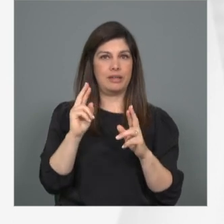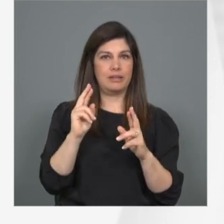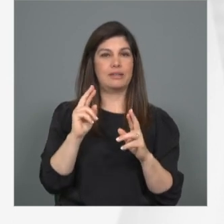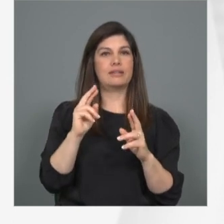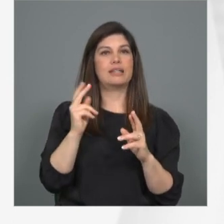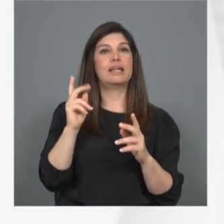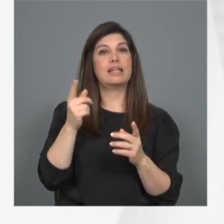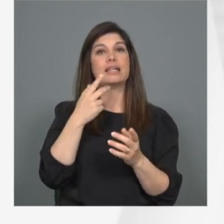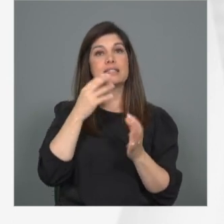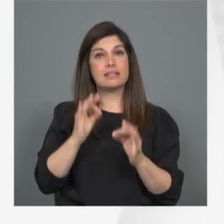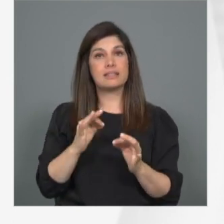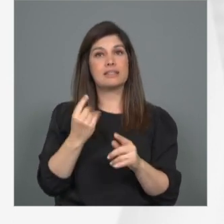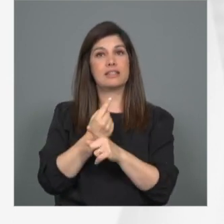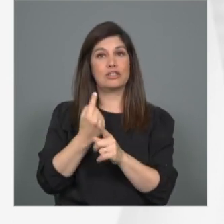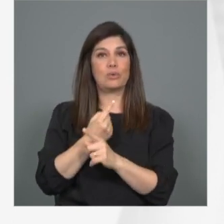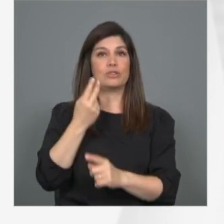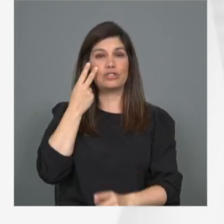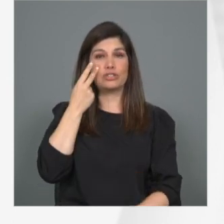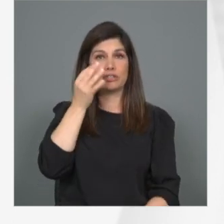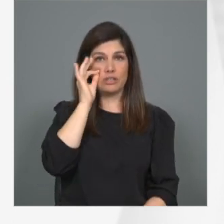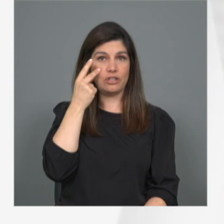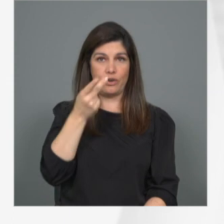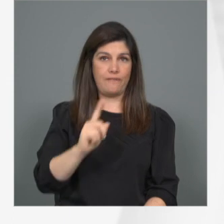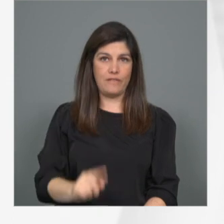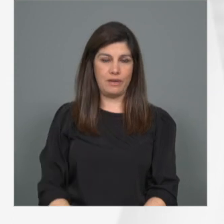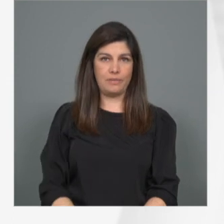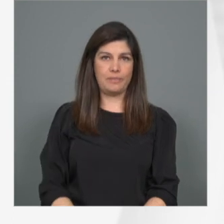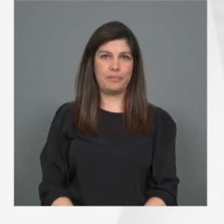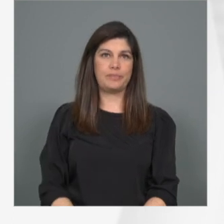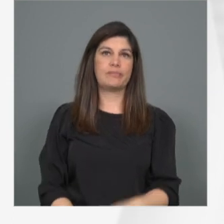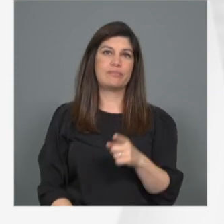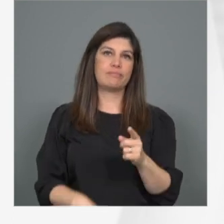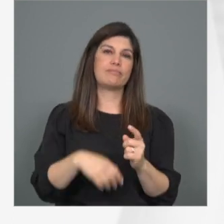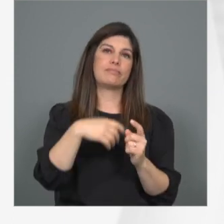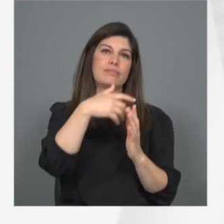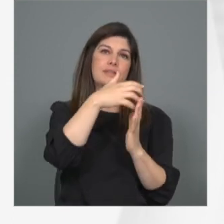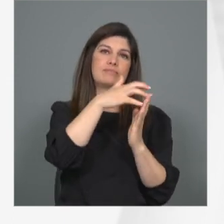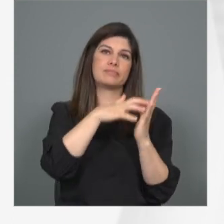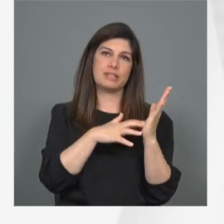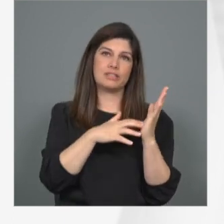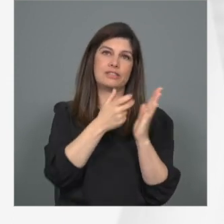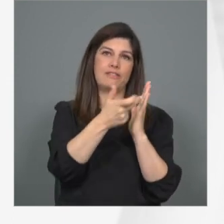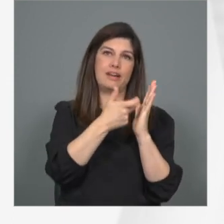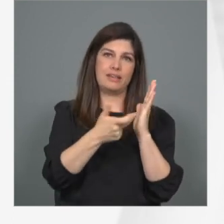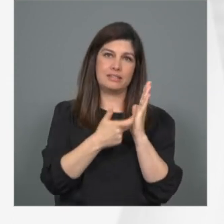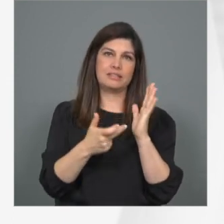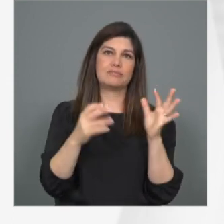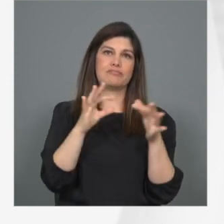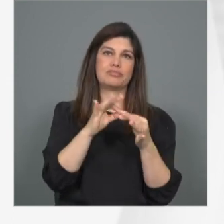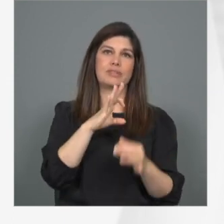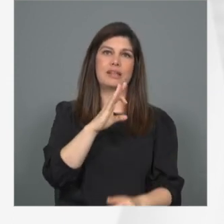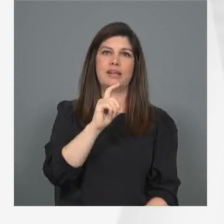Carta aos Hebreus. Sim. E é uma frase que se transformou quase numa, enfim, diria numa sentença